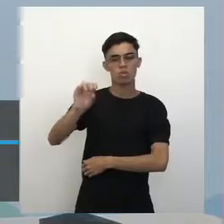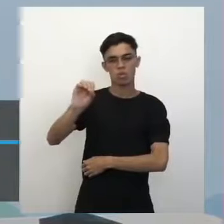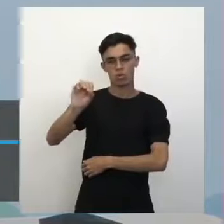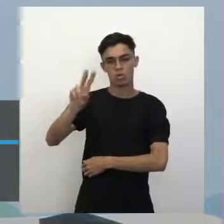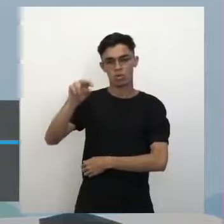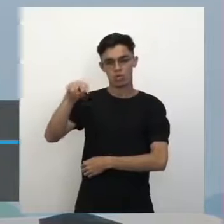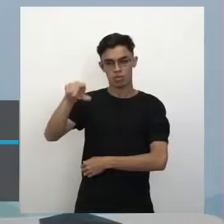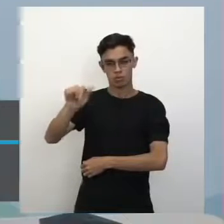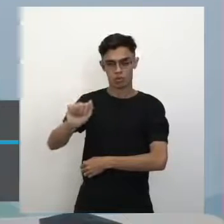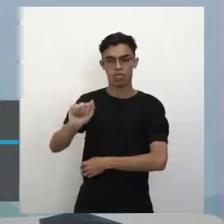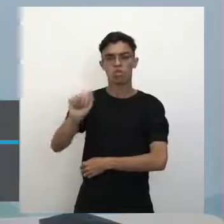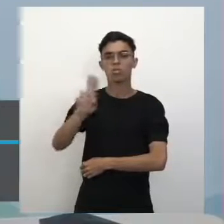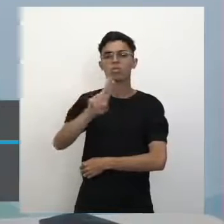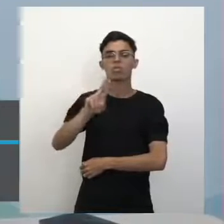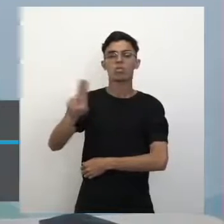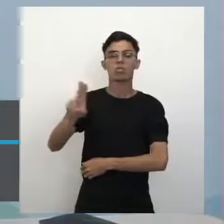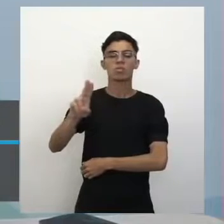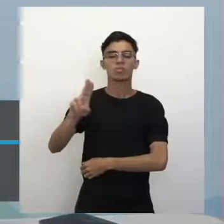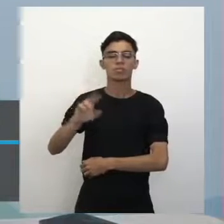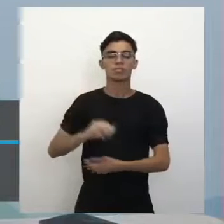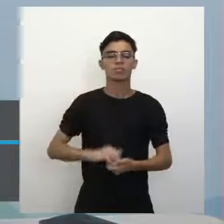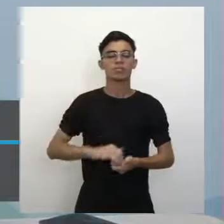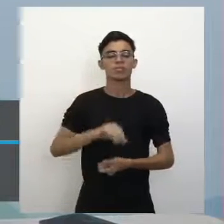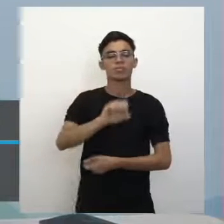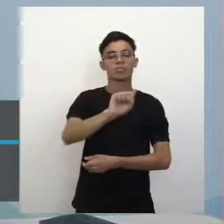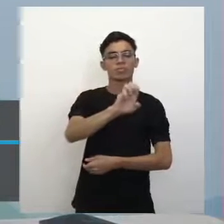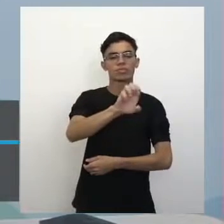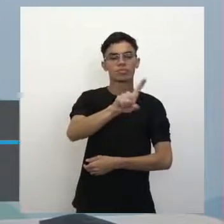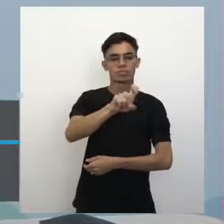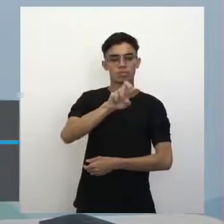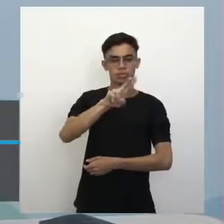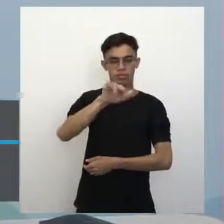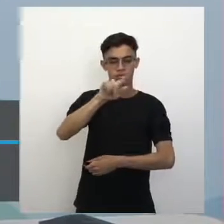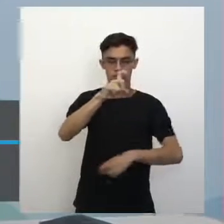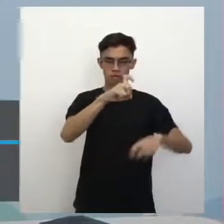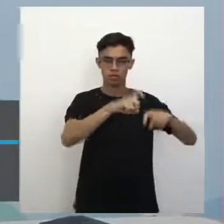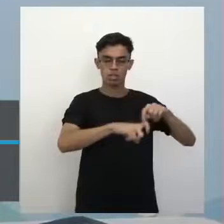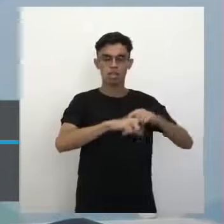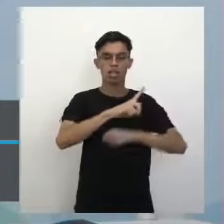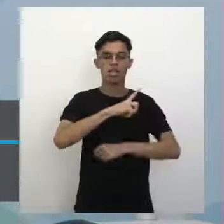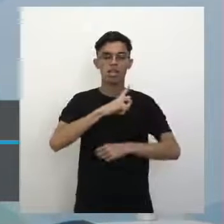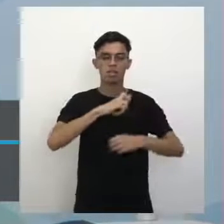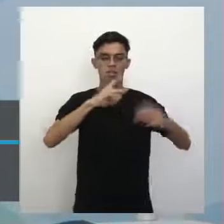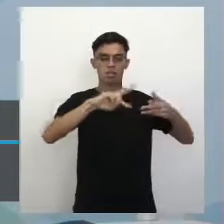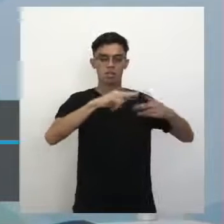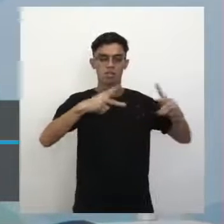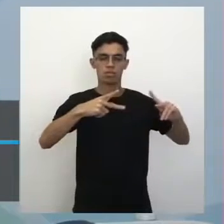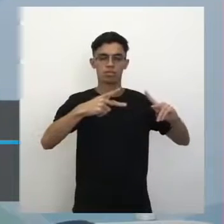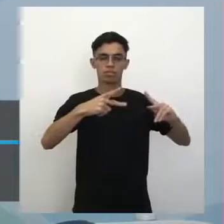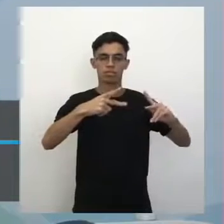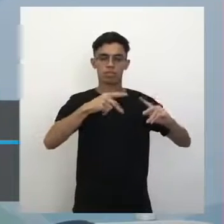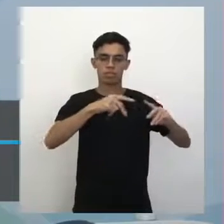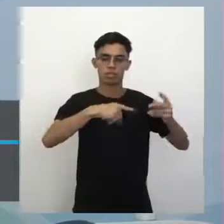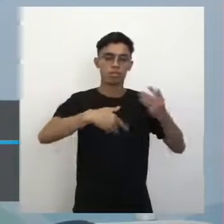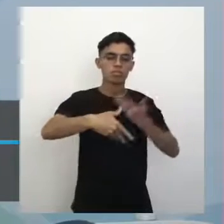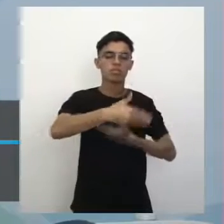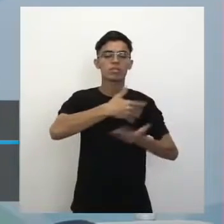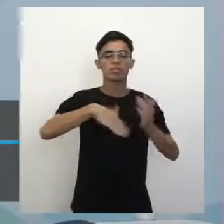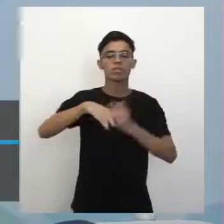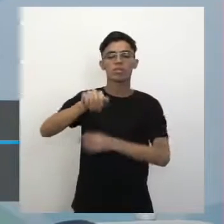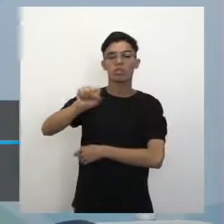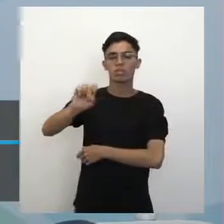Iovana, eu acho que é. Na reprodução sexuada, a troca de material genético. Na reprodução